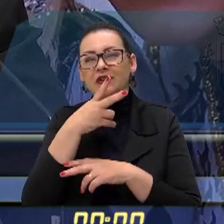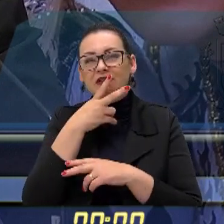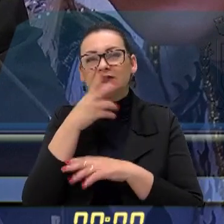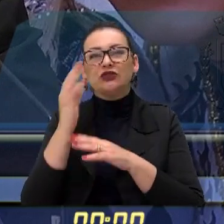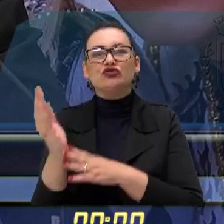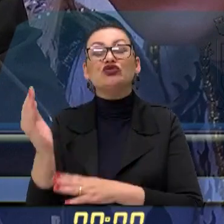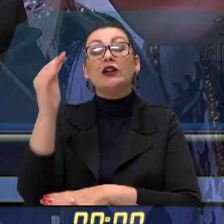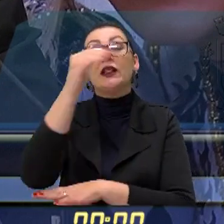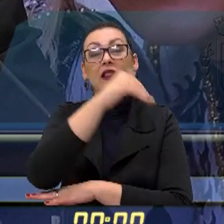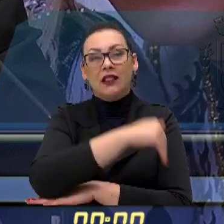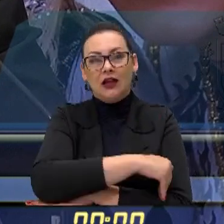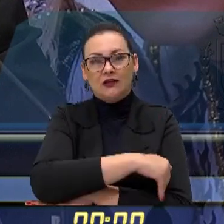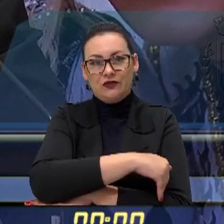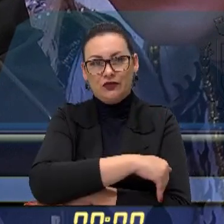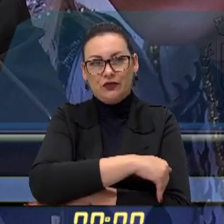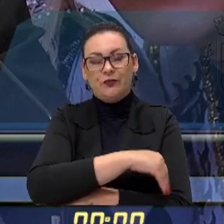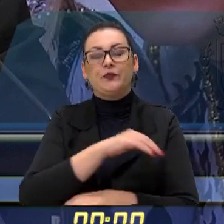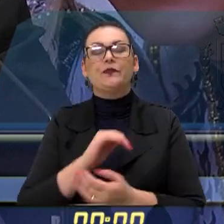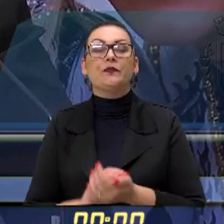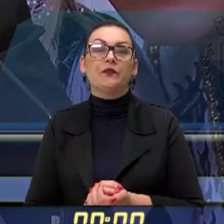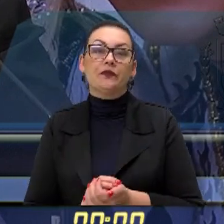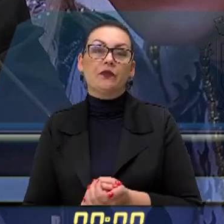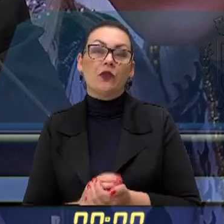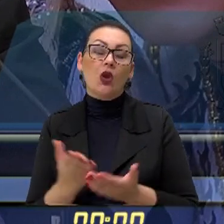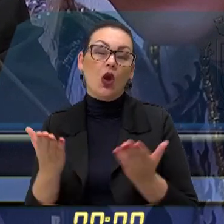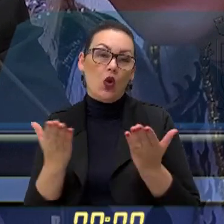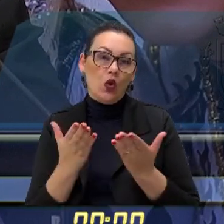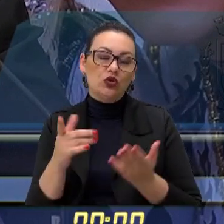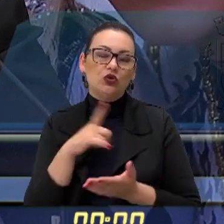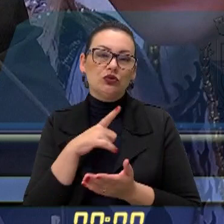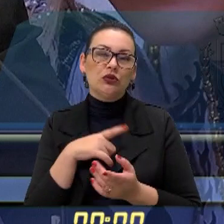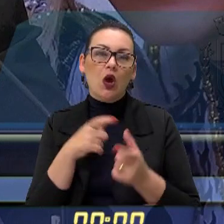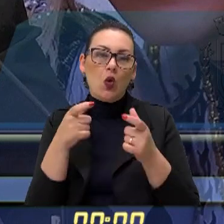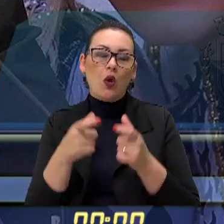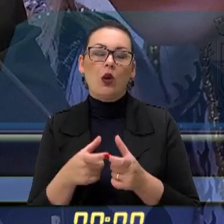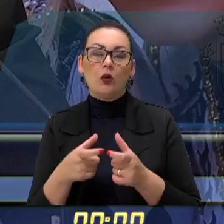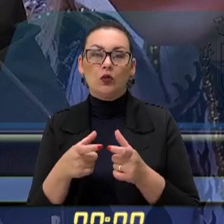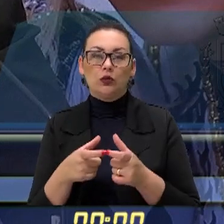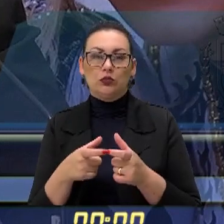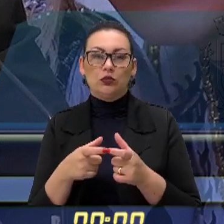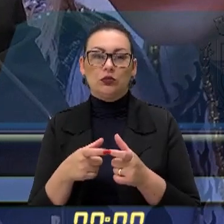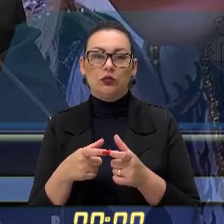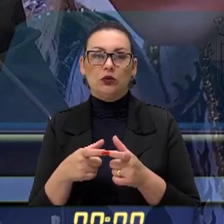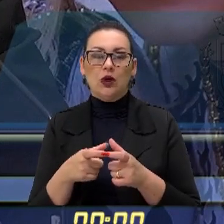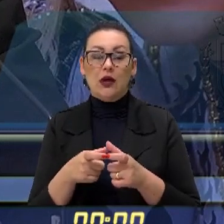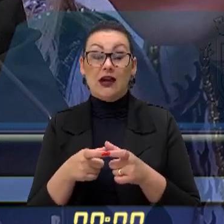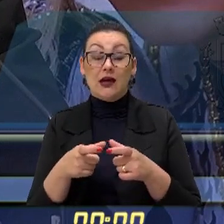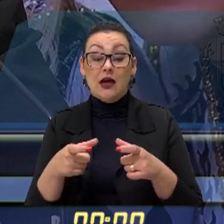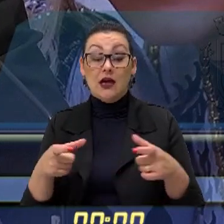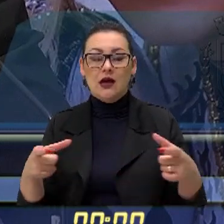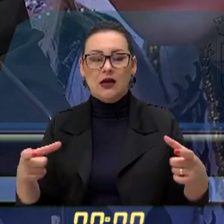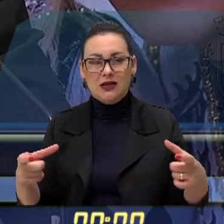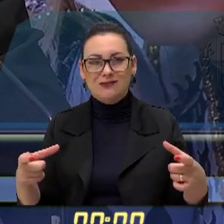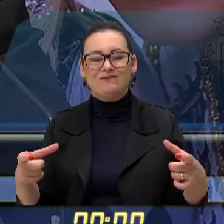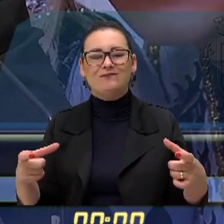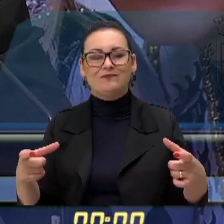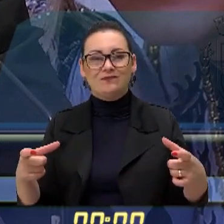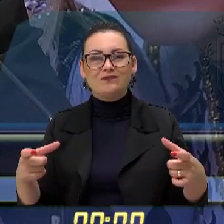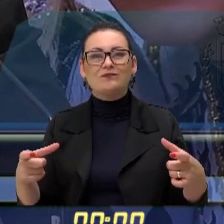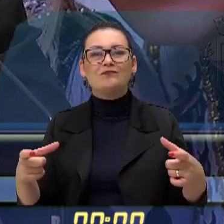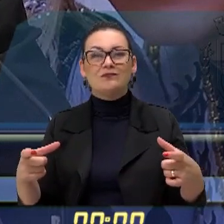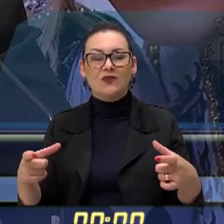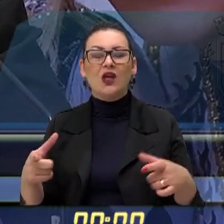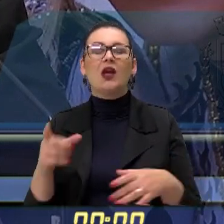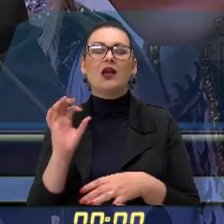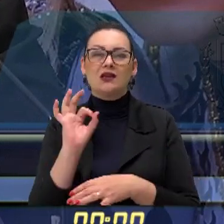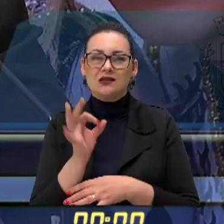do ginásio, perdão. E hoje nós temos uma área muito grande ali no Centro Social Urbano, e